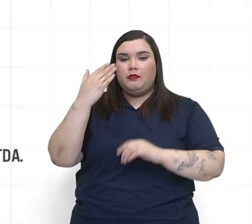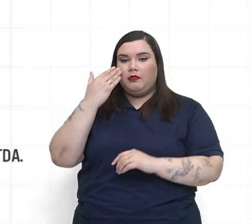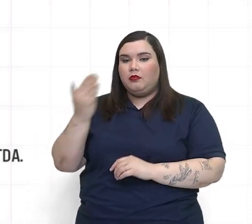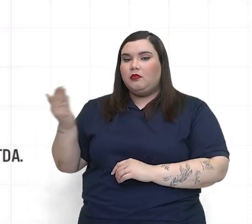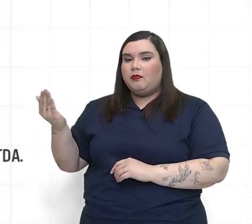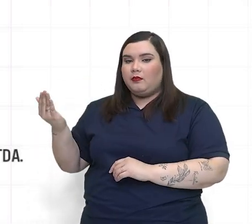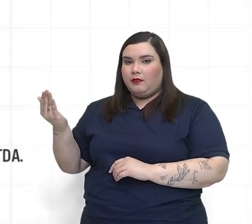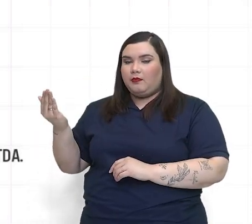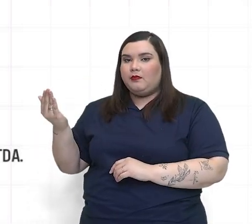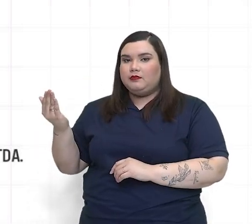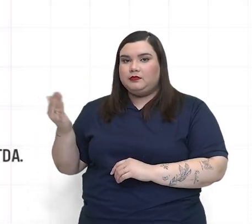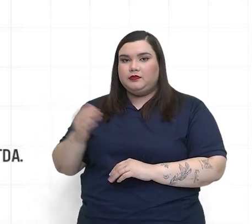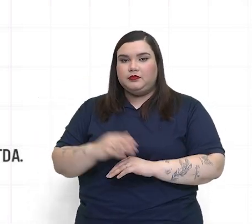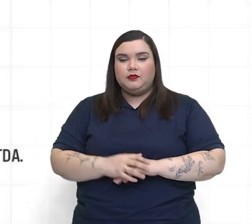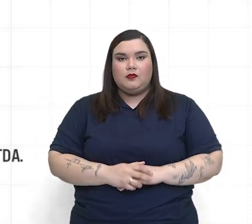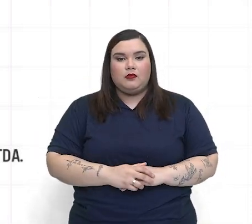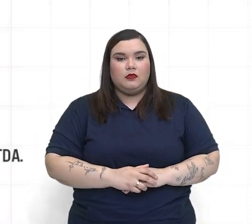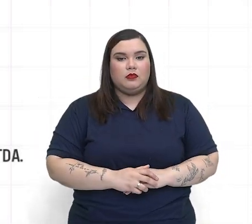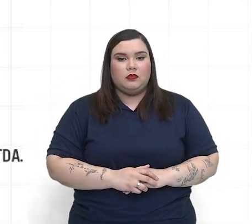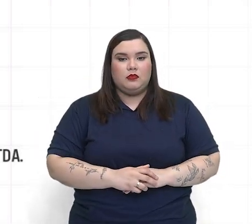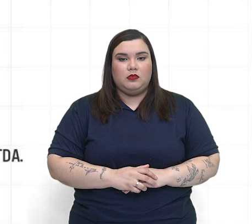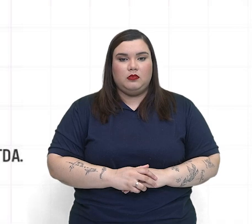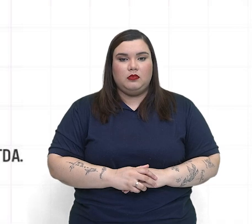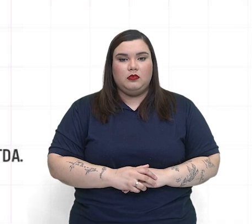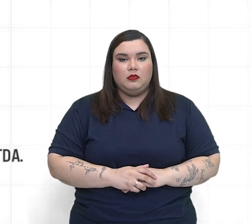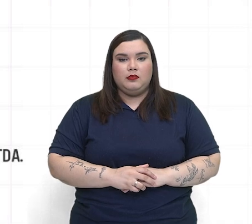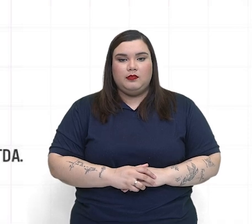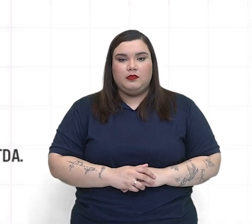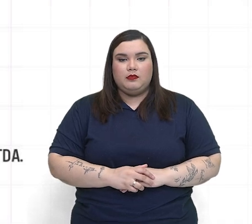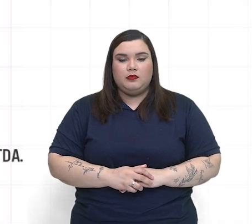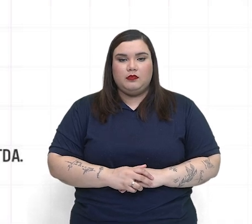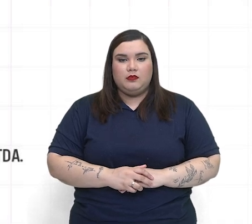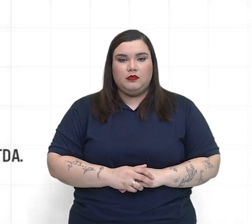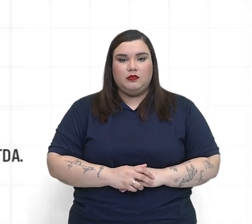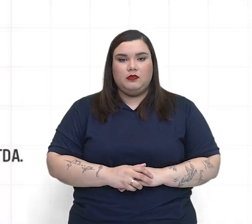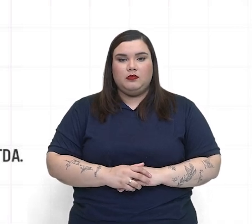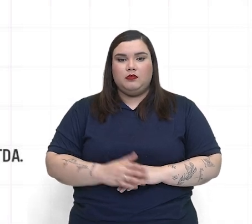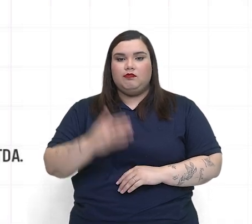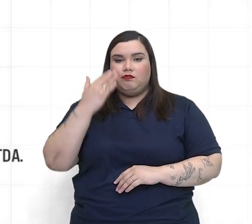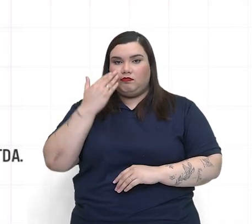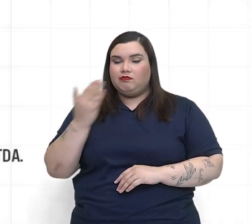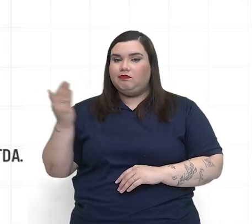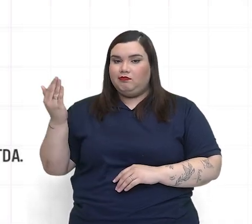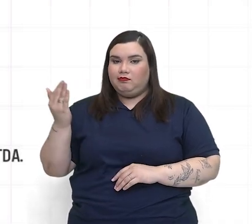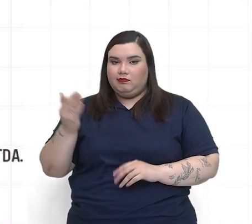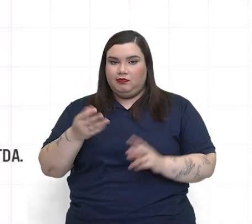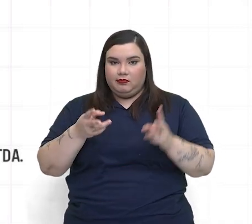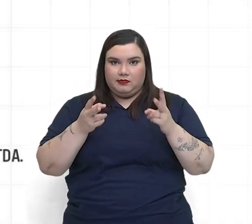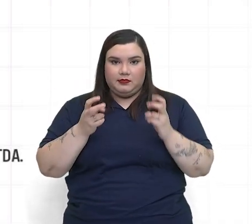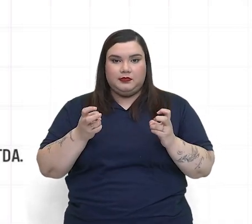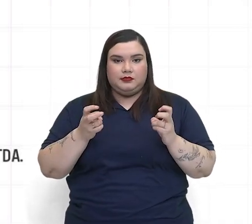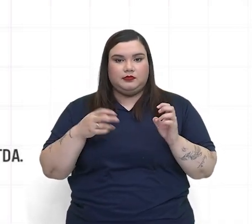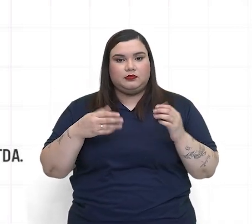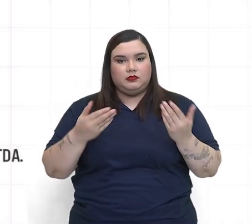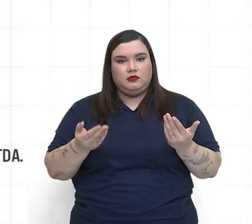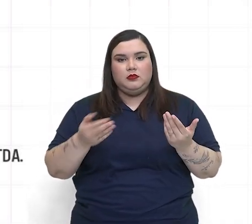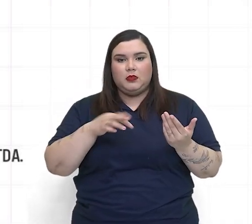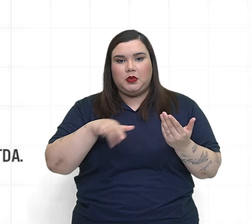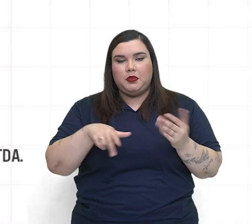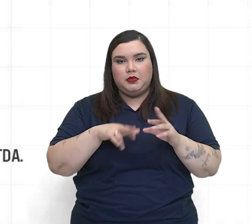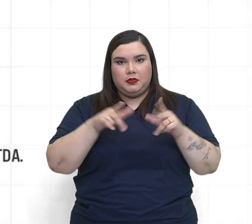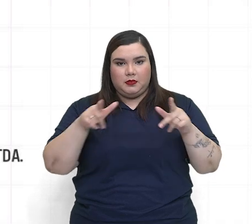seriam chamadas de figuras espaciais, como o caso aqui do nosso hexaedro, o que não é o